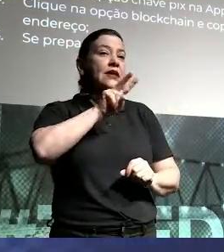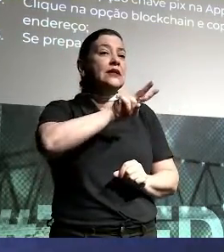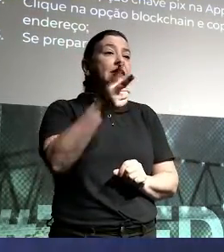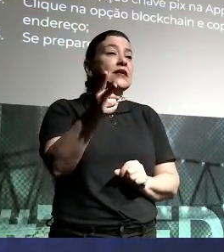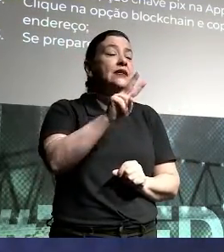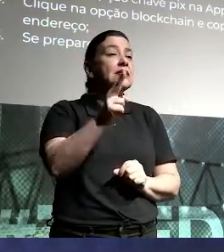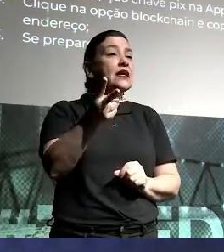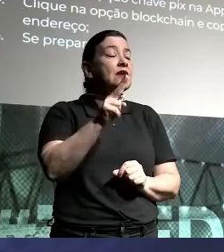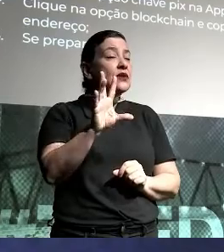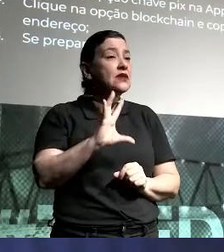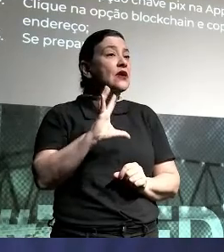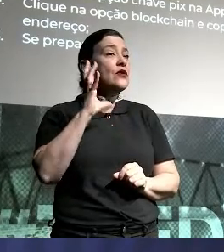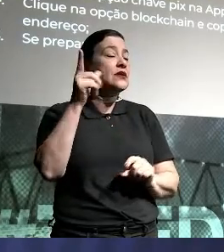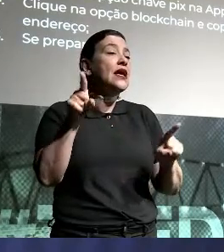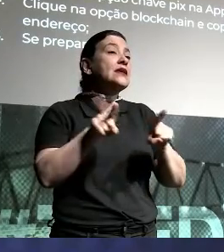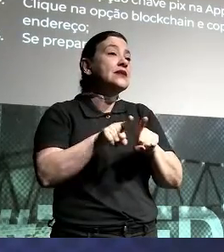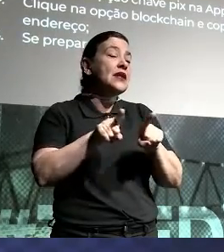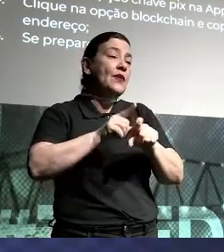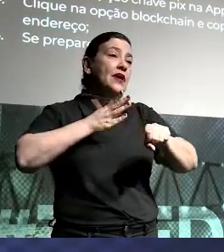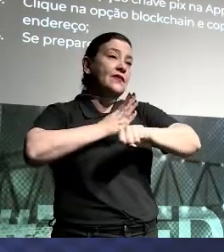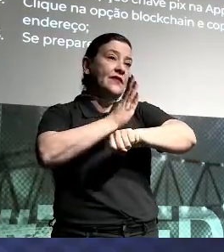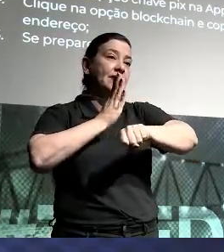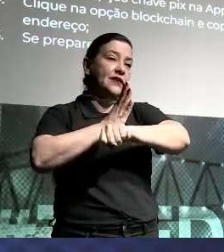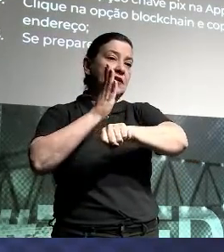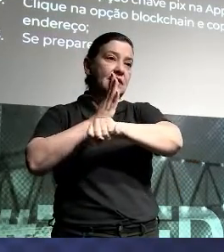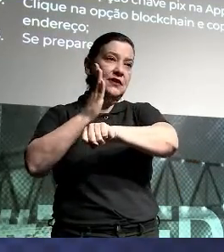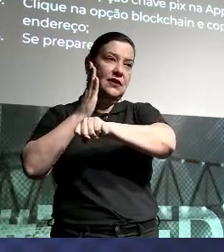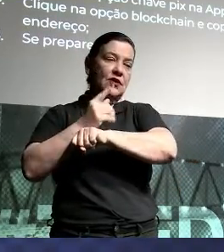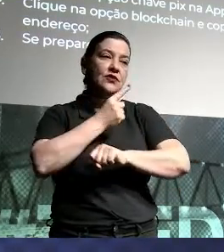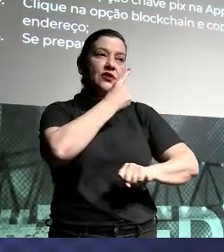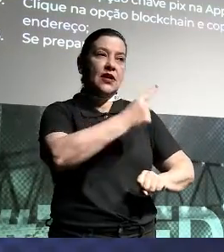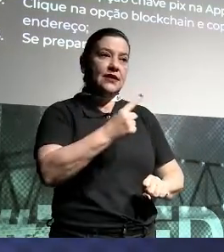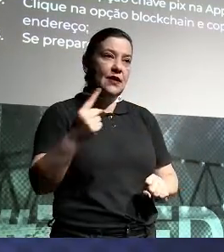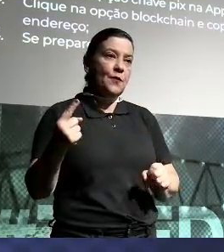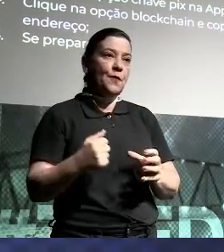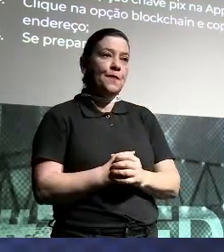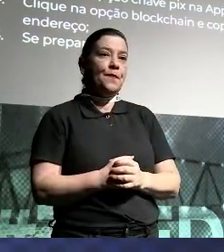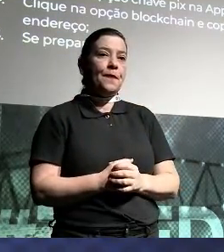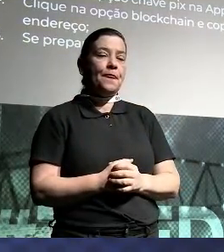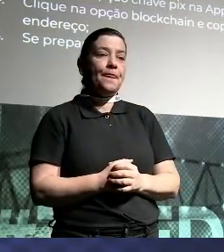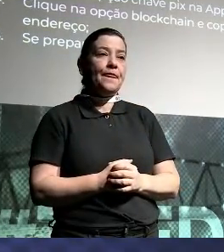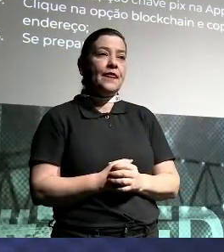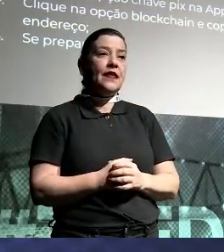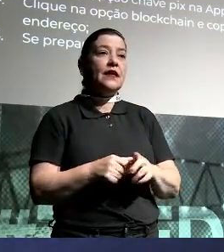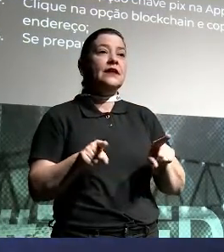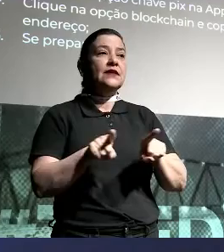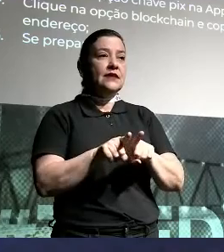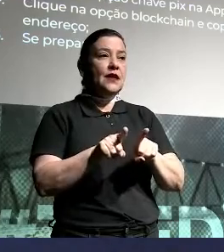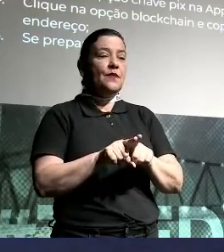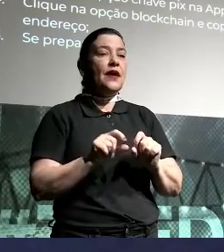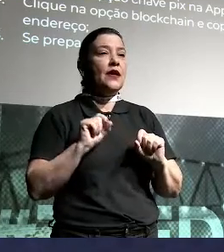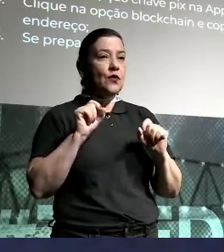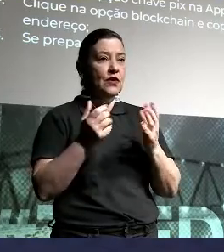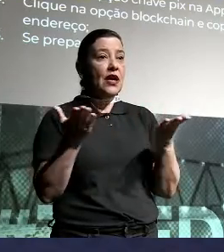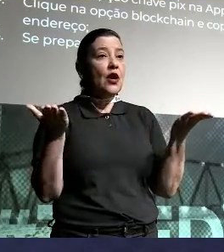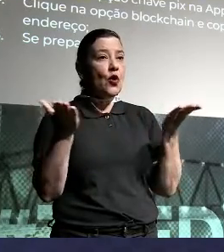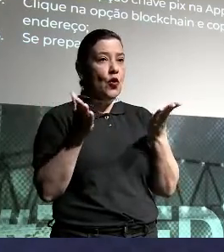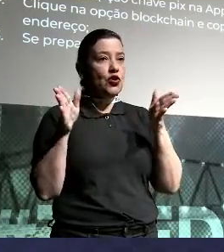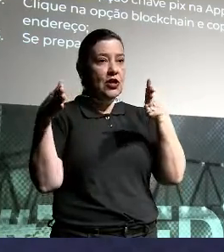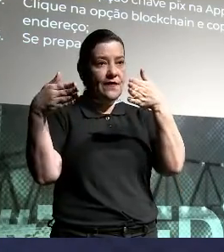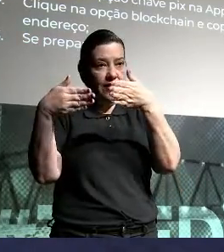ocorrendo e esses validadores fazendo a validação no caso. Né? A blockchain da CloudWalk ela é fechada hoje para